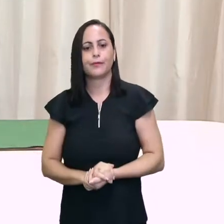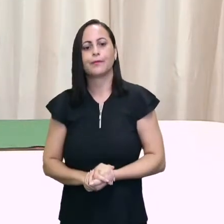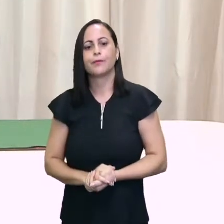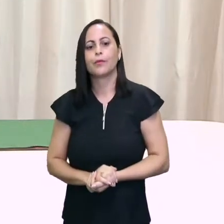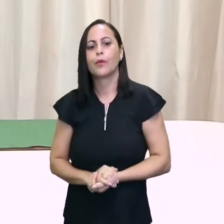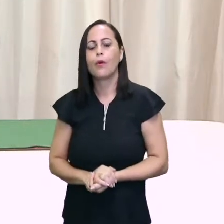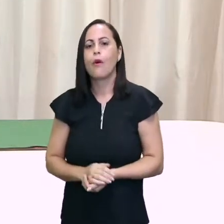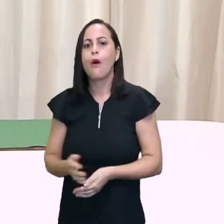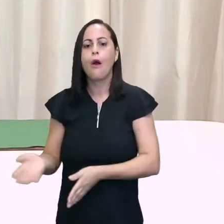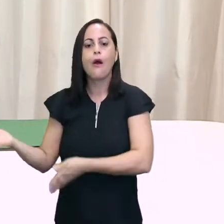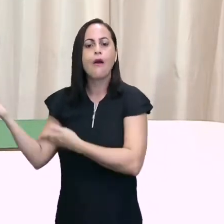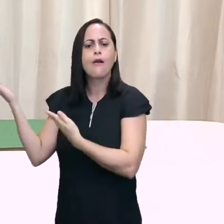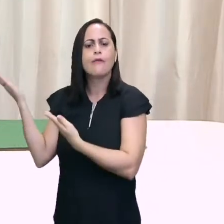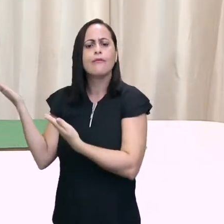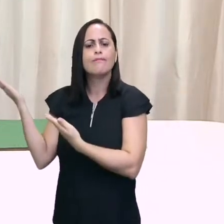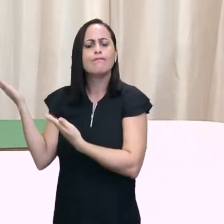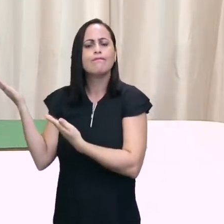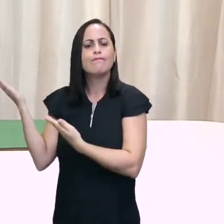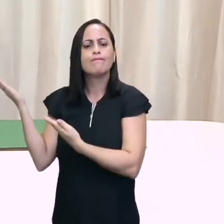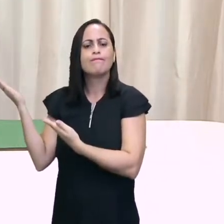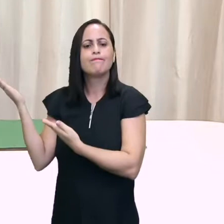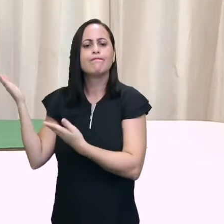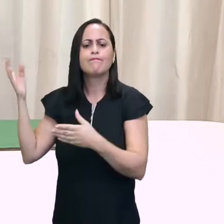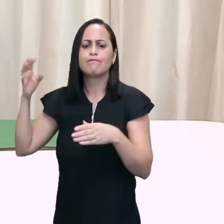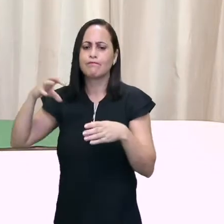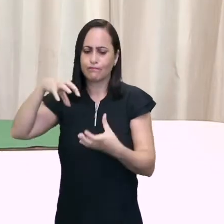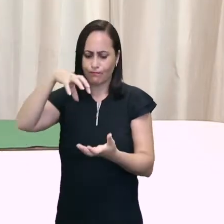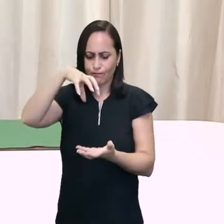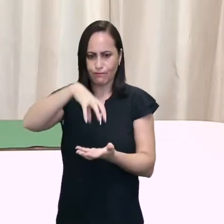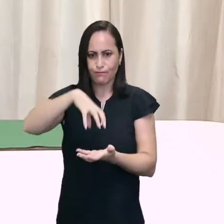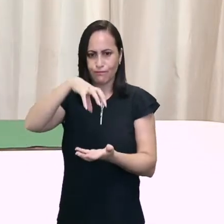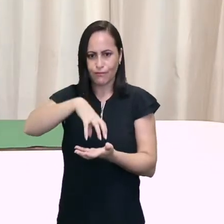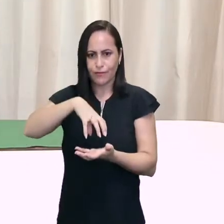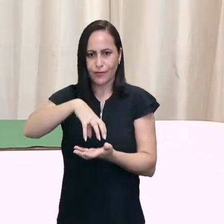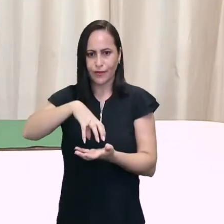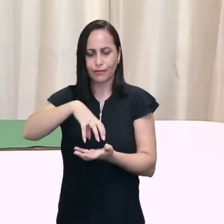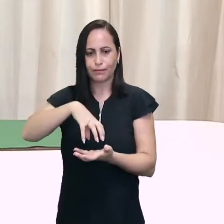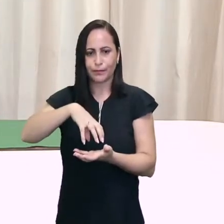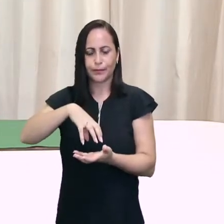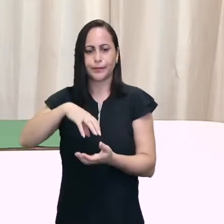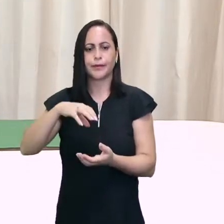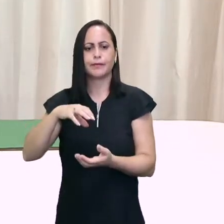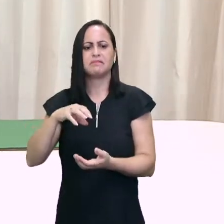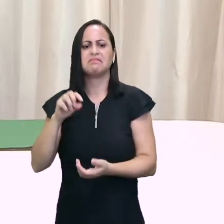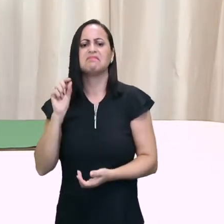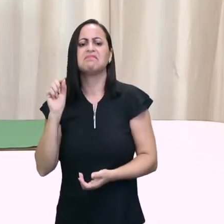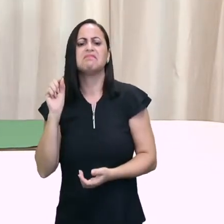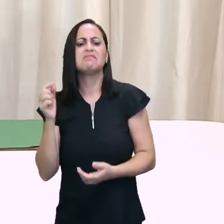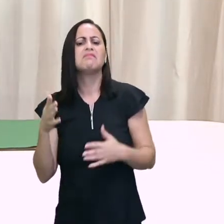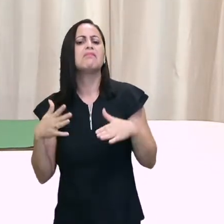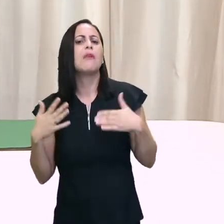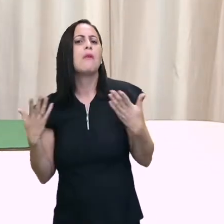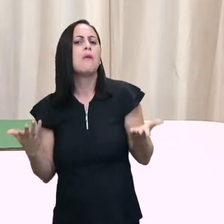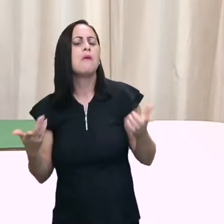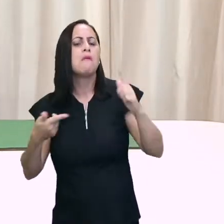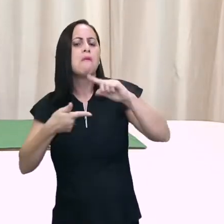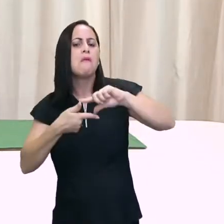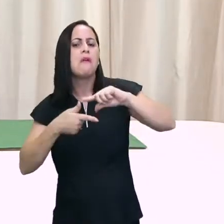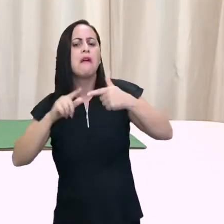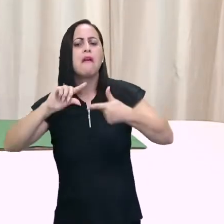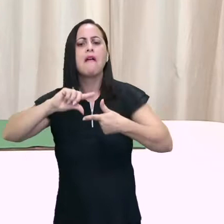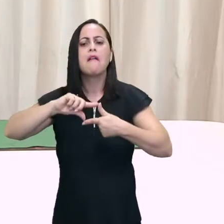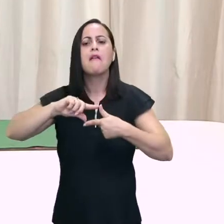Aqui é uma tampa de uma caixa. Quem aí sabe qual é o formato